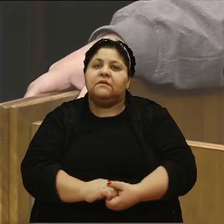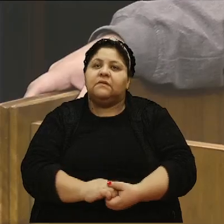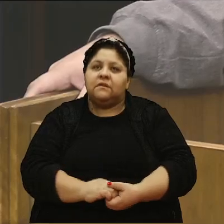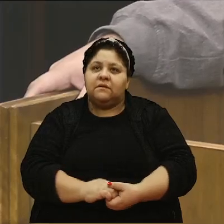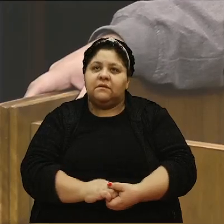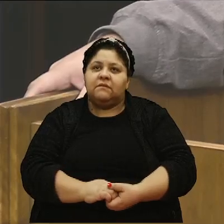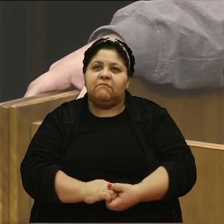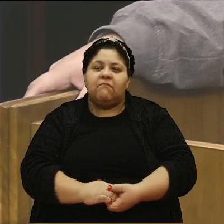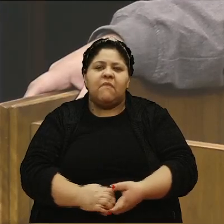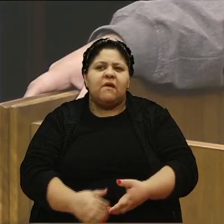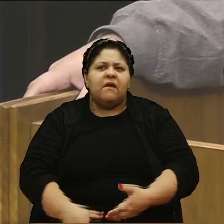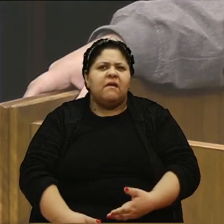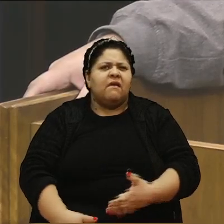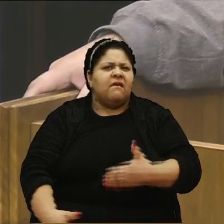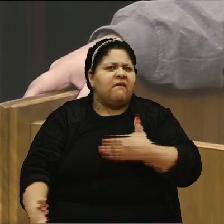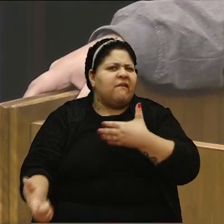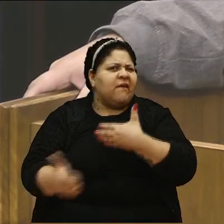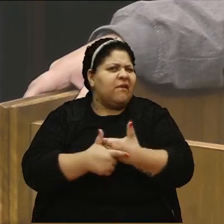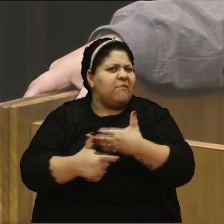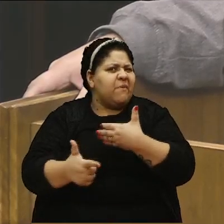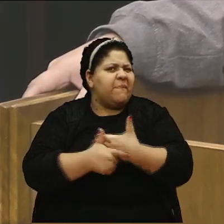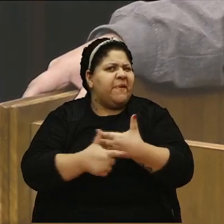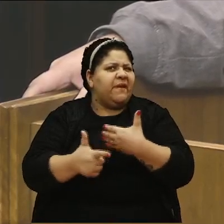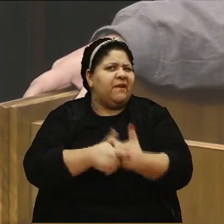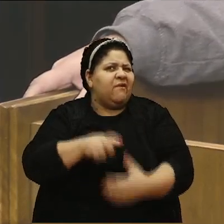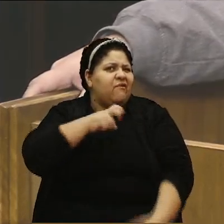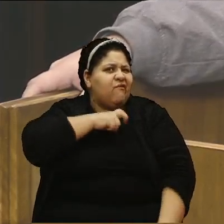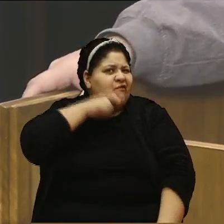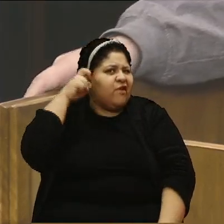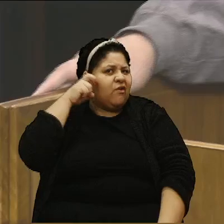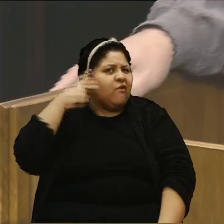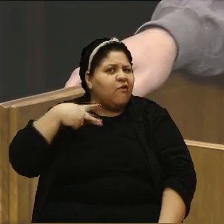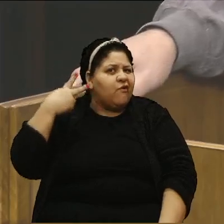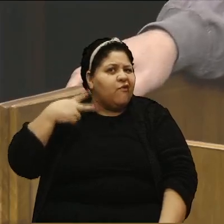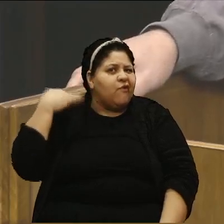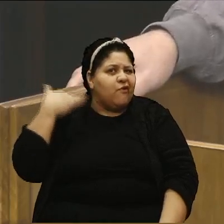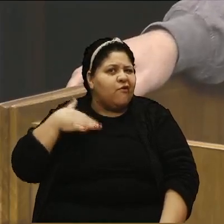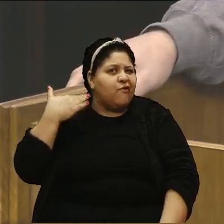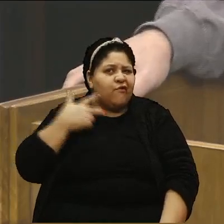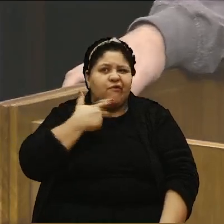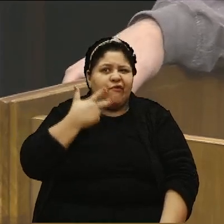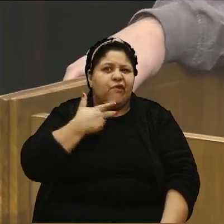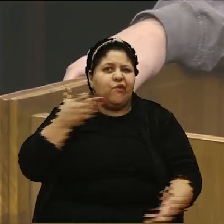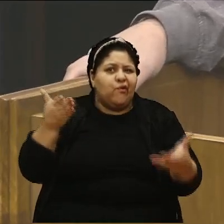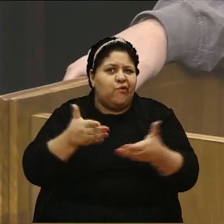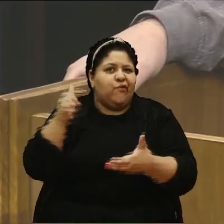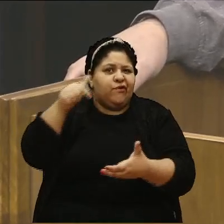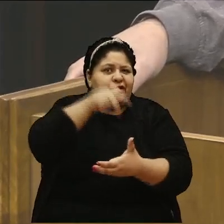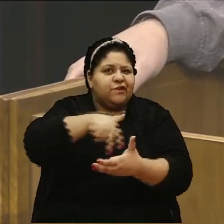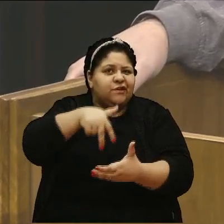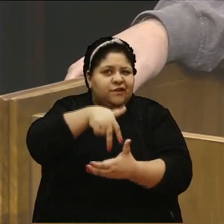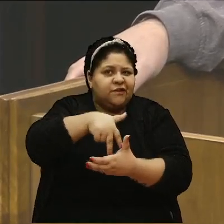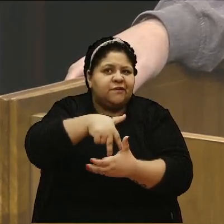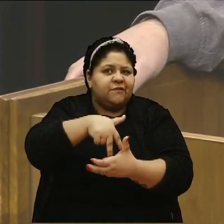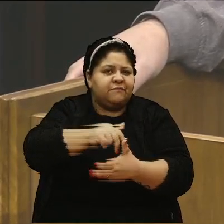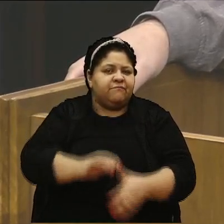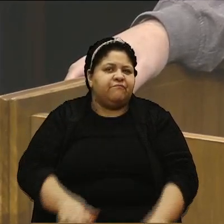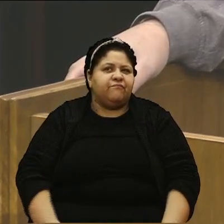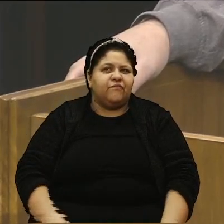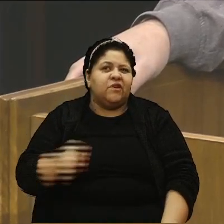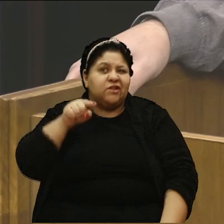Que papelão e que vergonha, vereadora Andressa, o que a senhora falou hoje aqui na tribuna. A